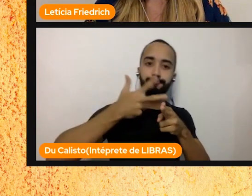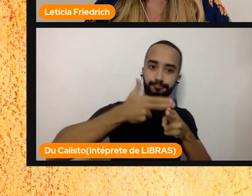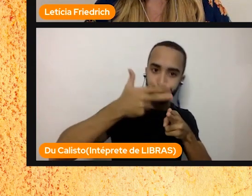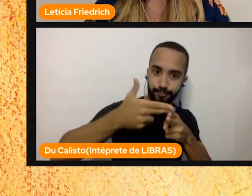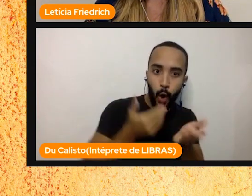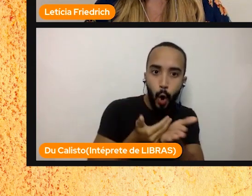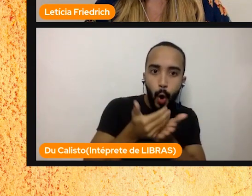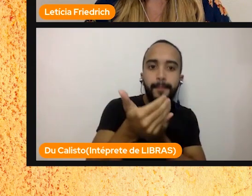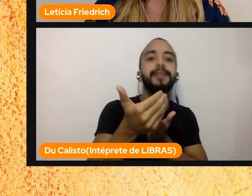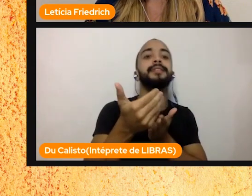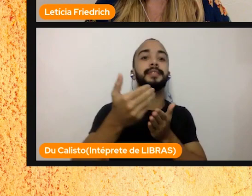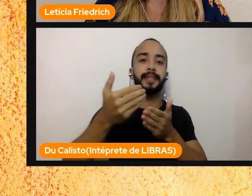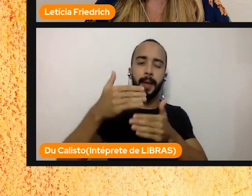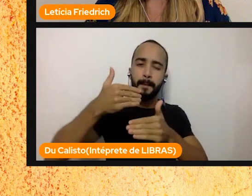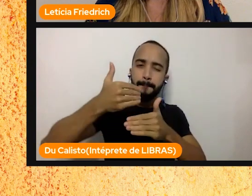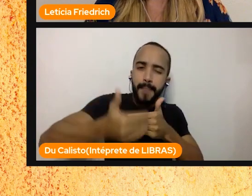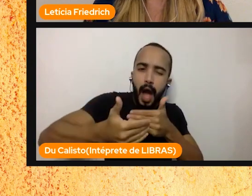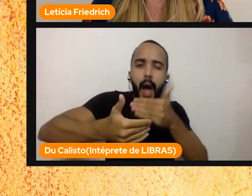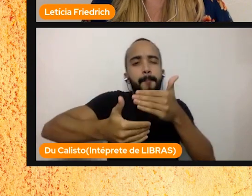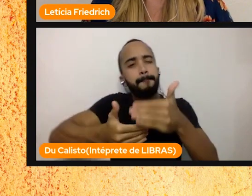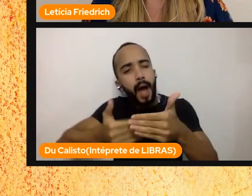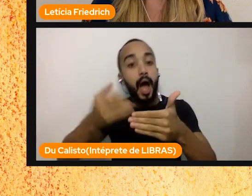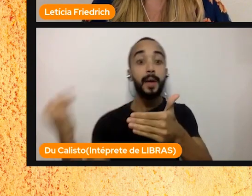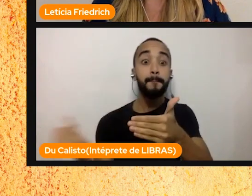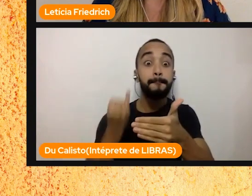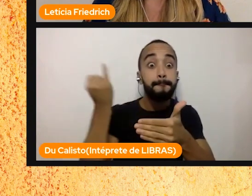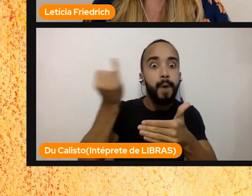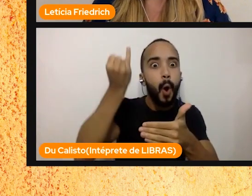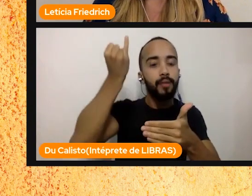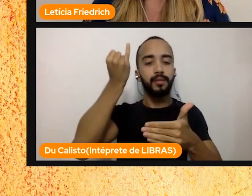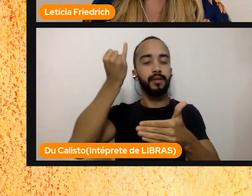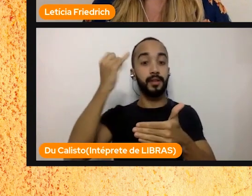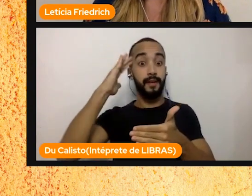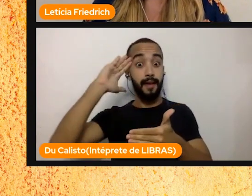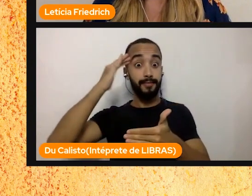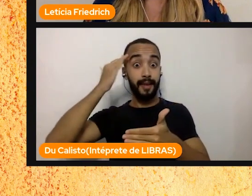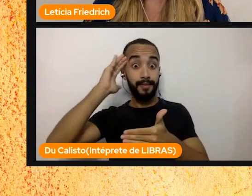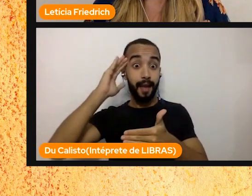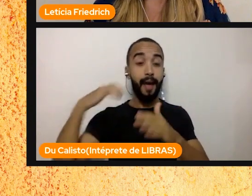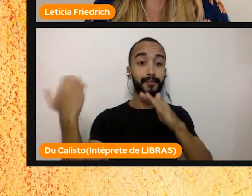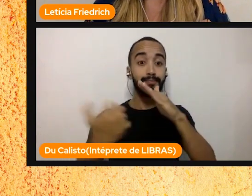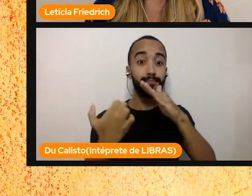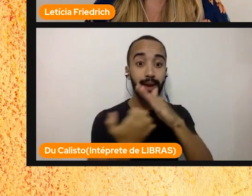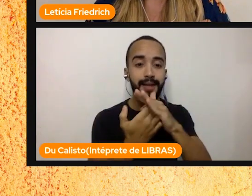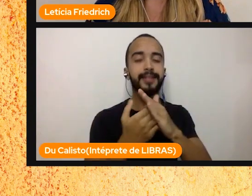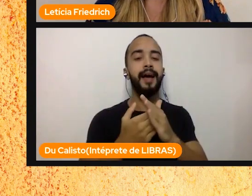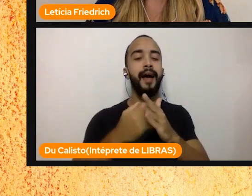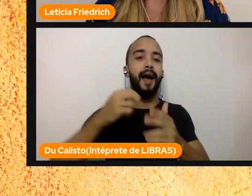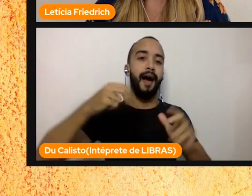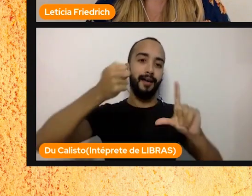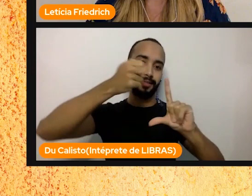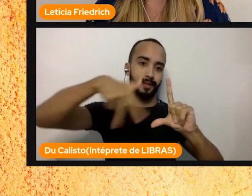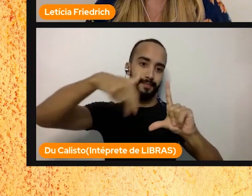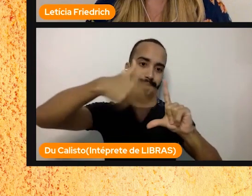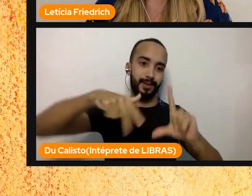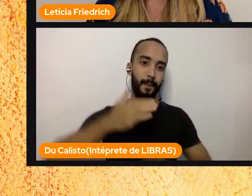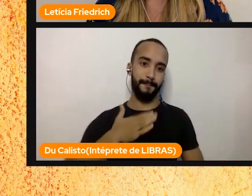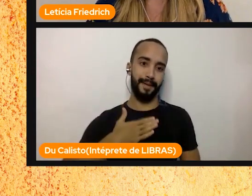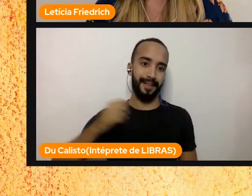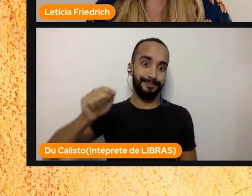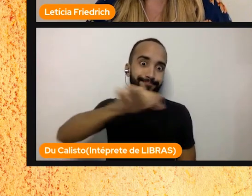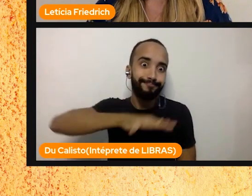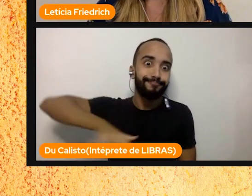ainda, mas já foi muito importante, até para entender dentro da empresa que a animação era a nossa praia. E aí, a partir dali, a gente